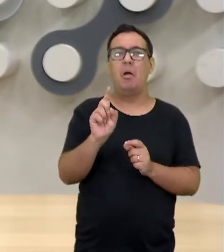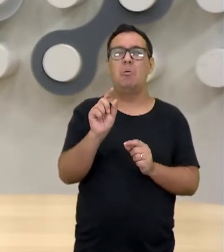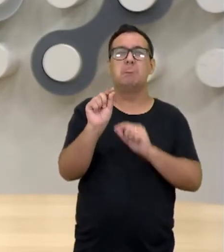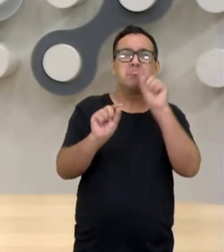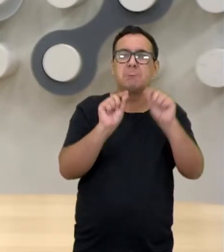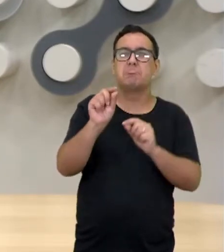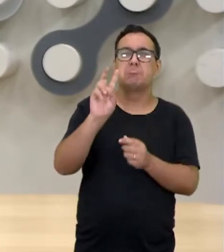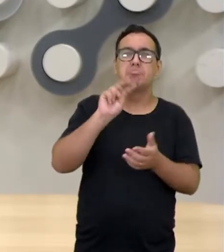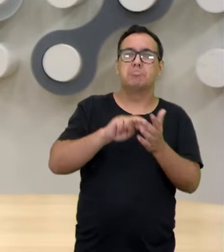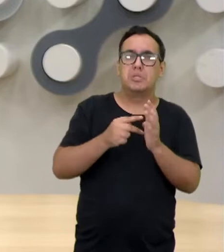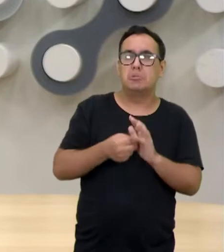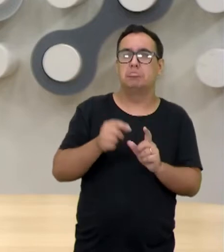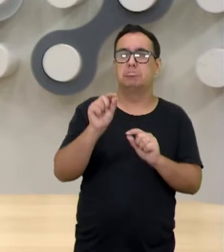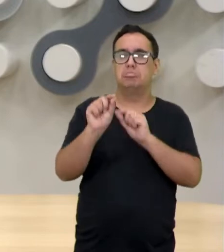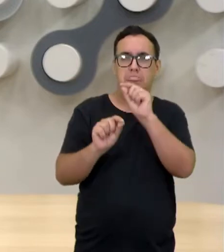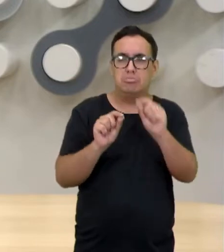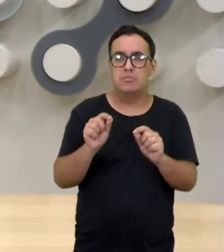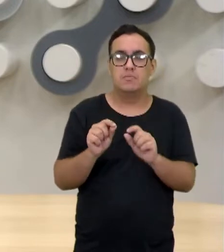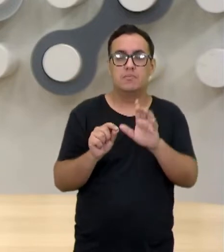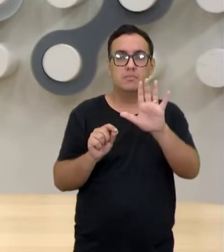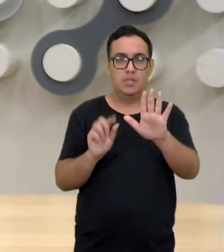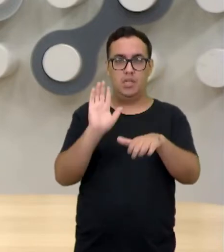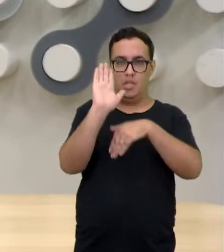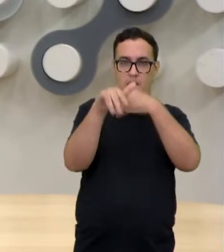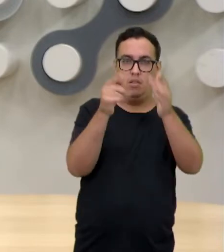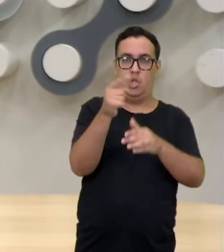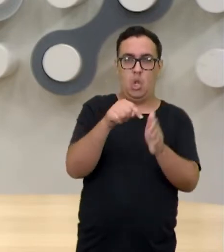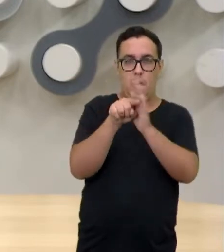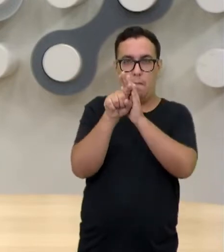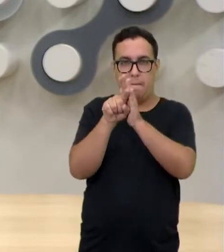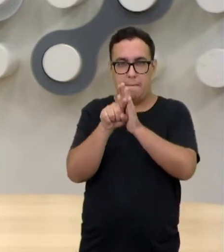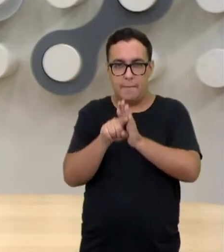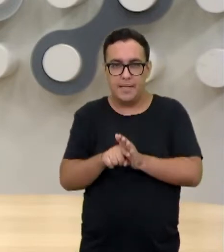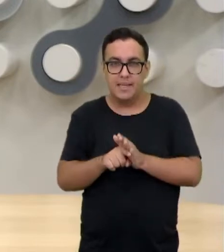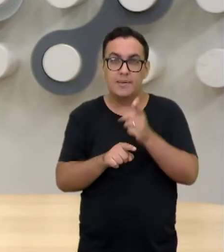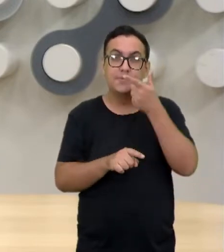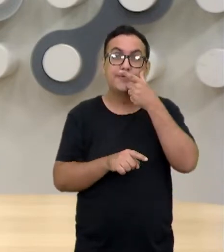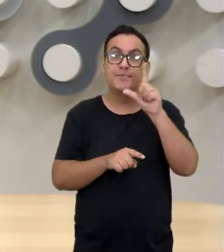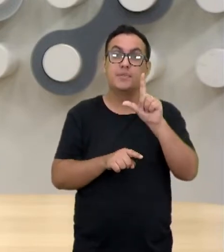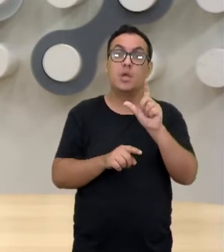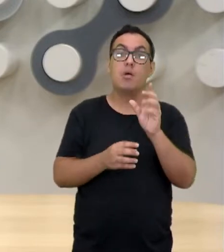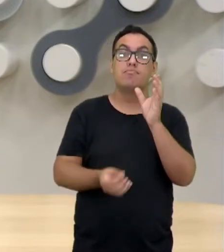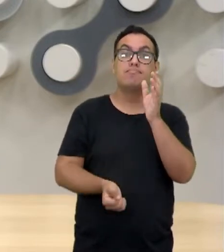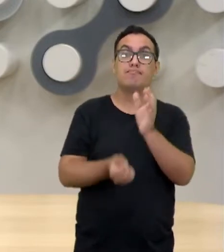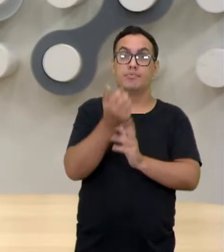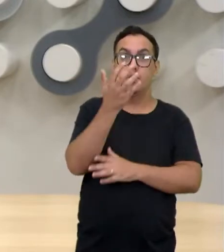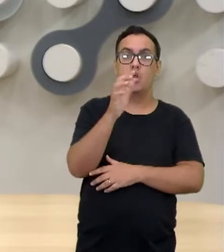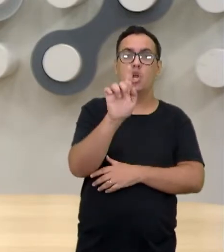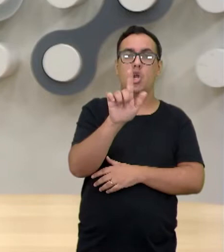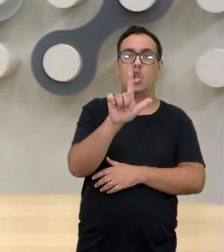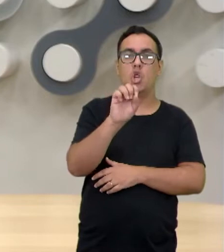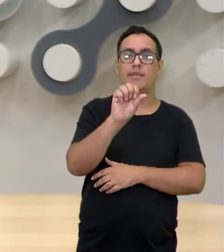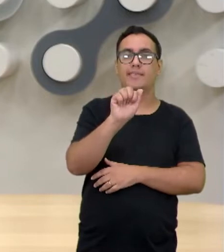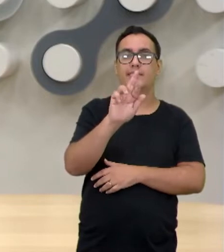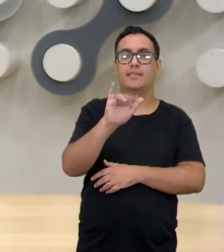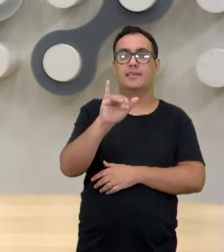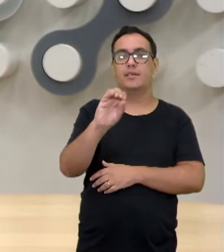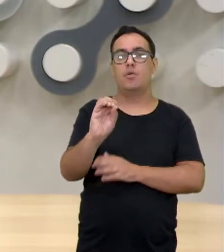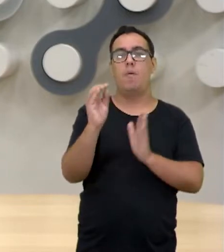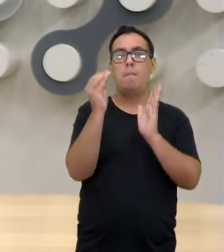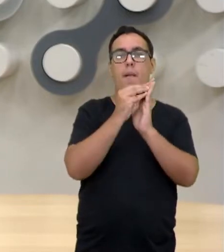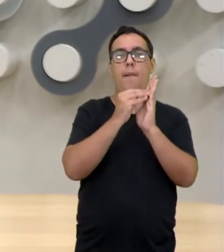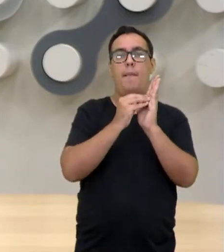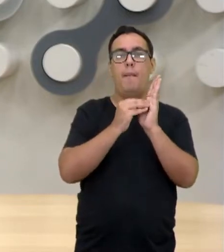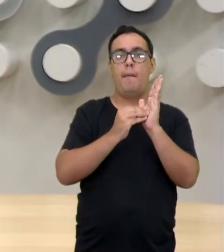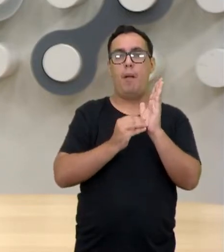gente pode, a partir dessa busca de significados no dicionário, a gente pode construir um glossário de termos, um glossário